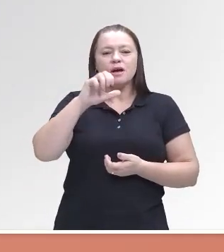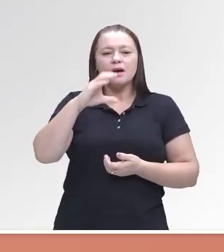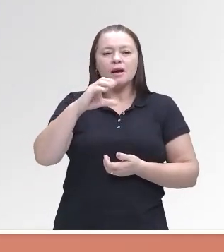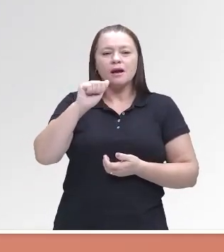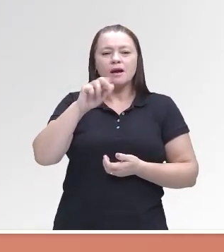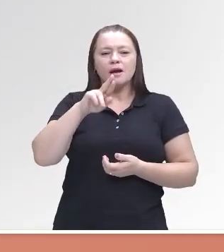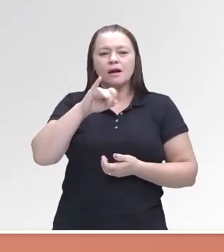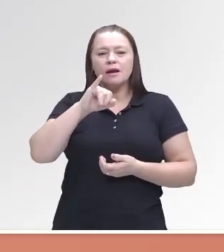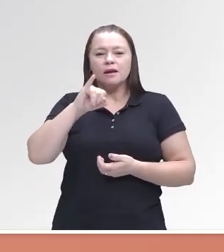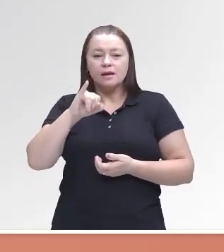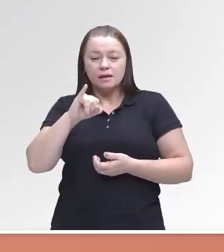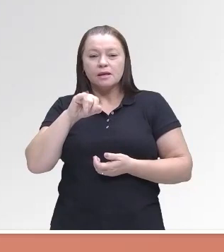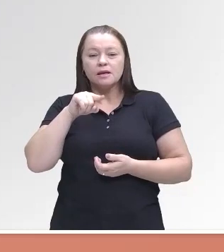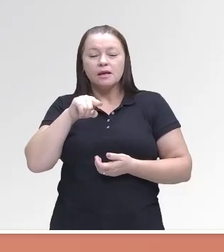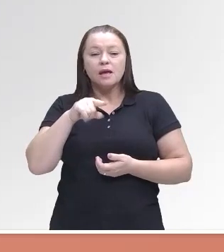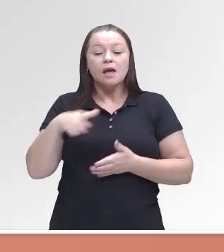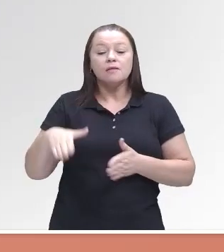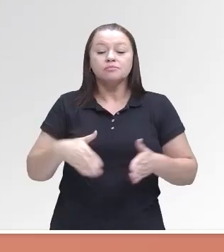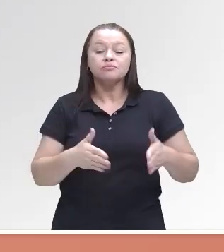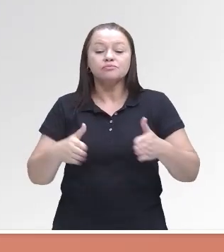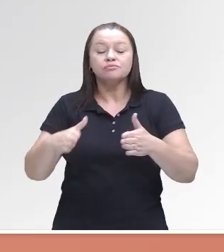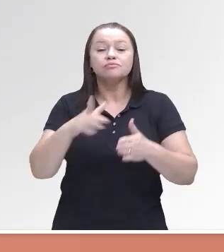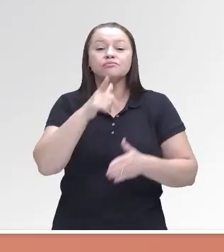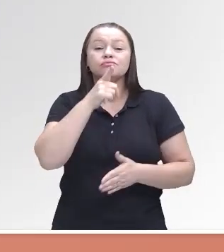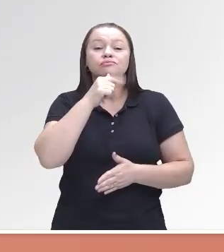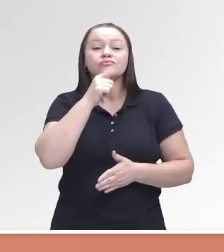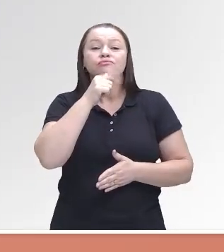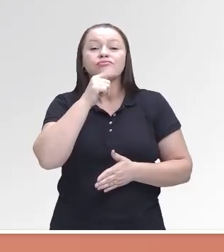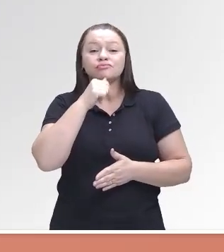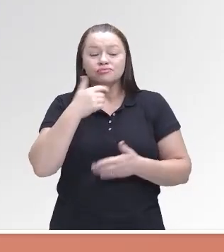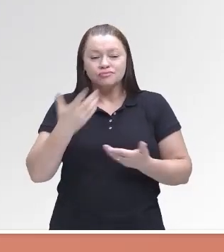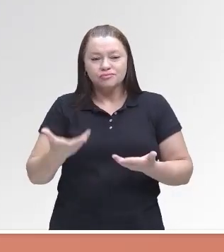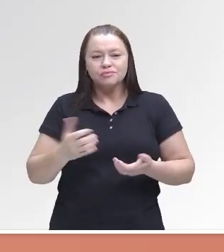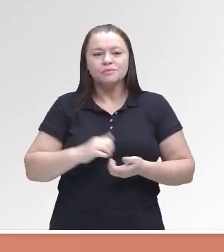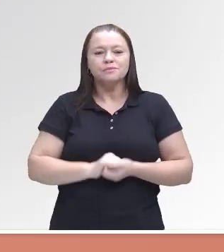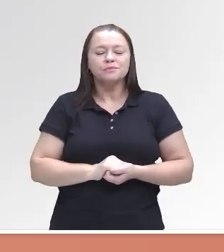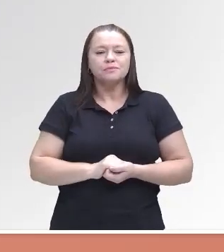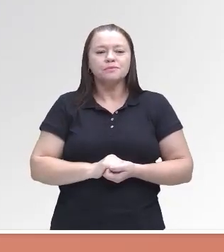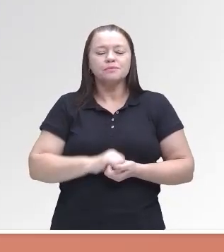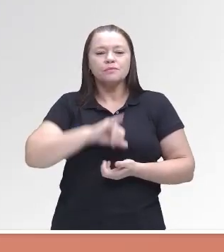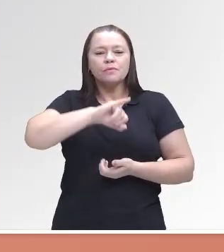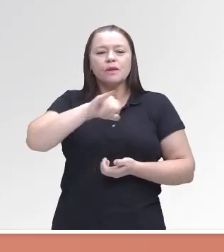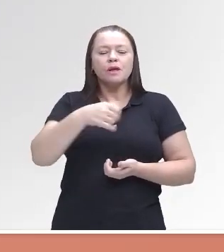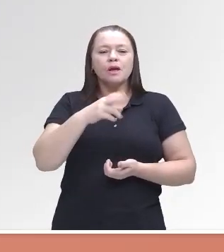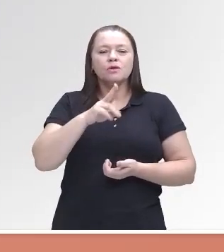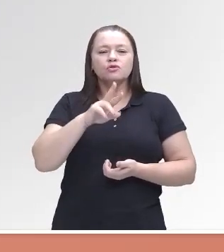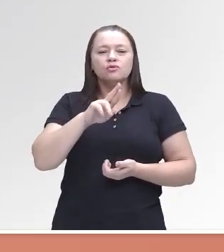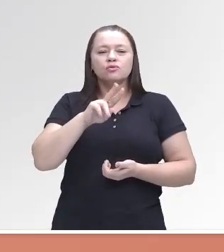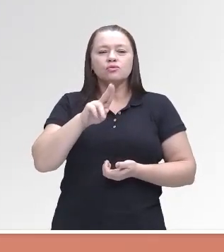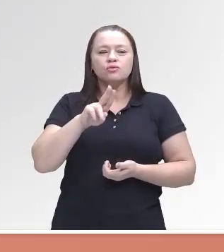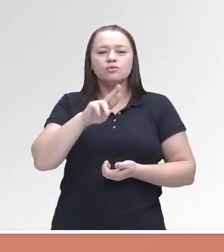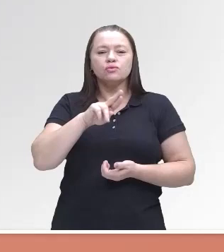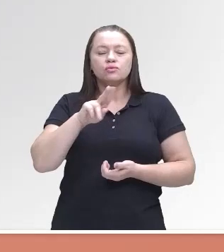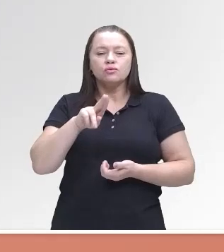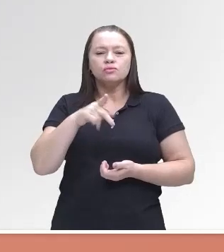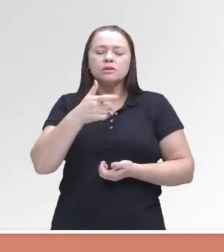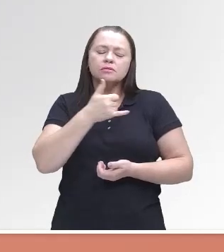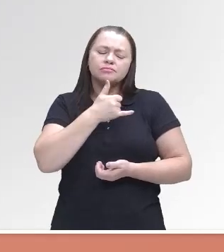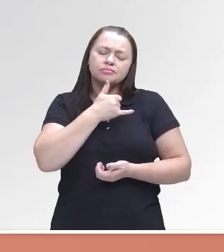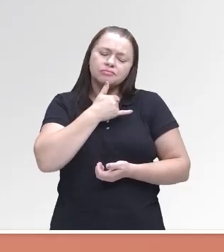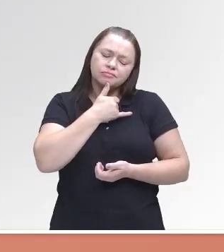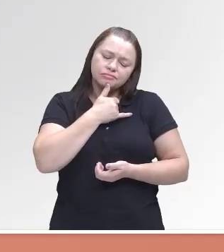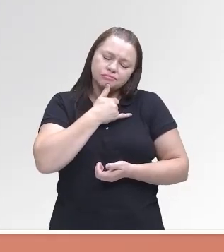jacaré, e rio, o rio do jacaré. Jururu, que está